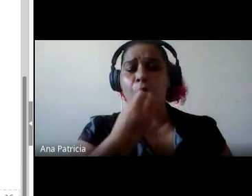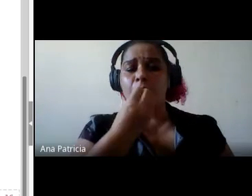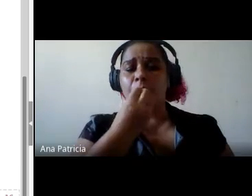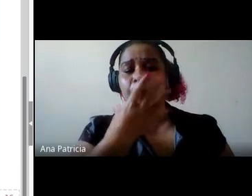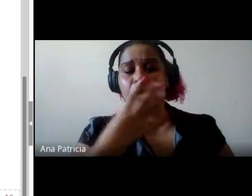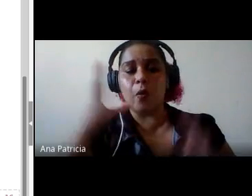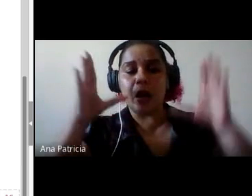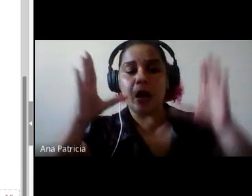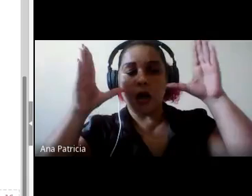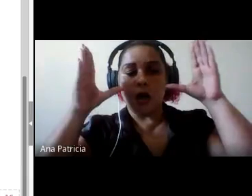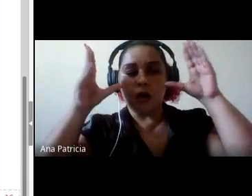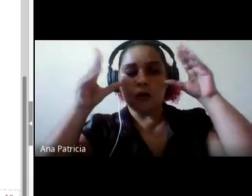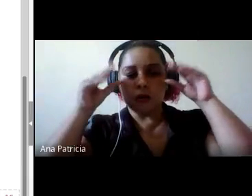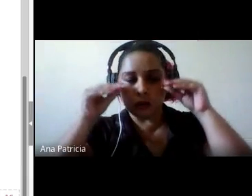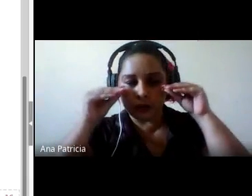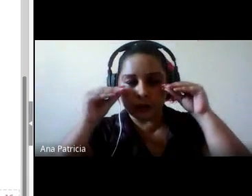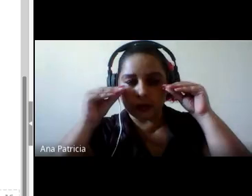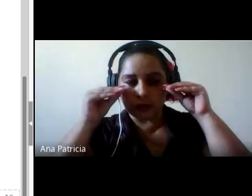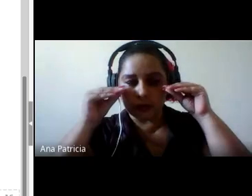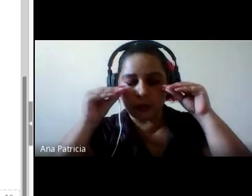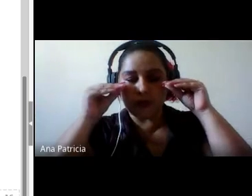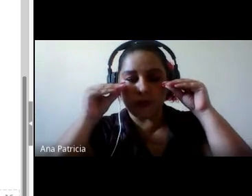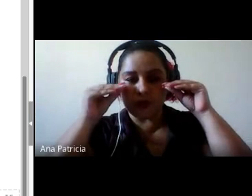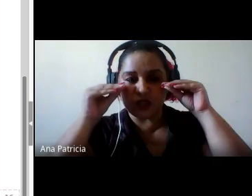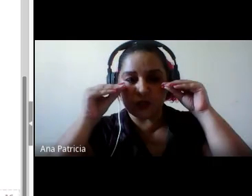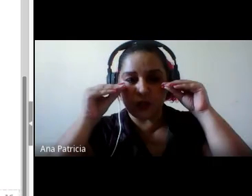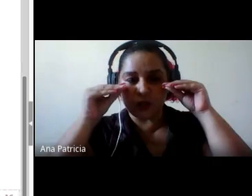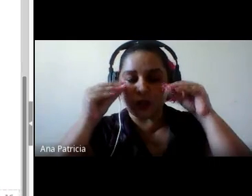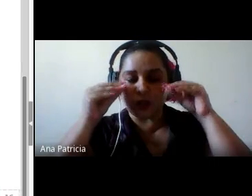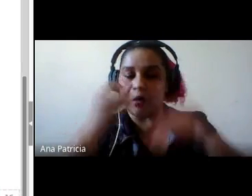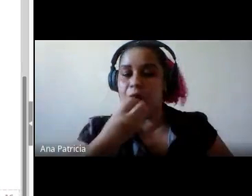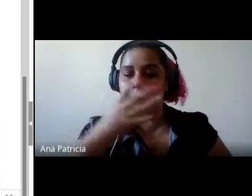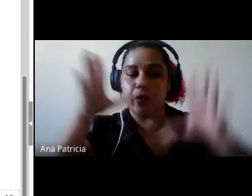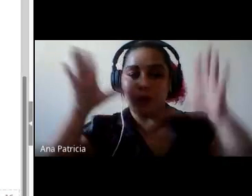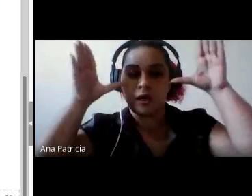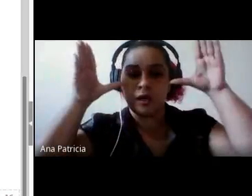Ou boa noite, como se fosse fechar os olhos, ó.